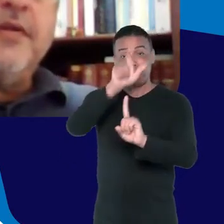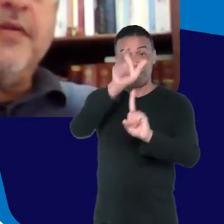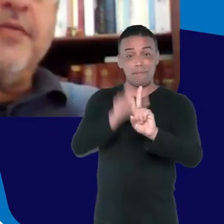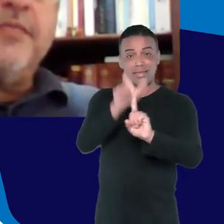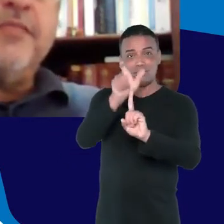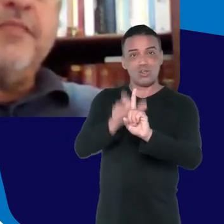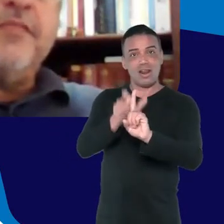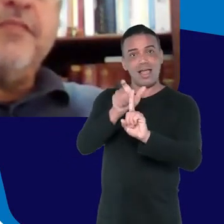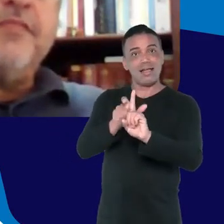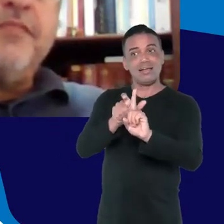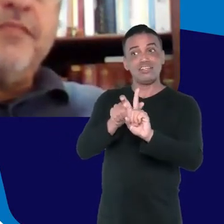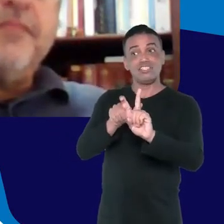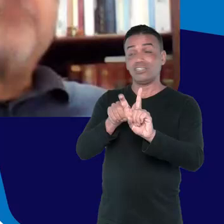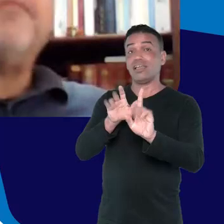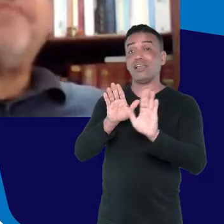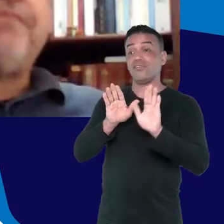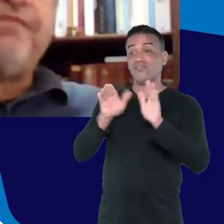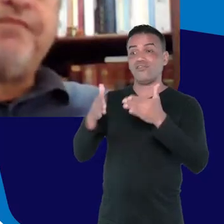ele se dirige ao leitor.